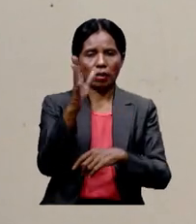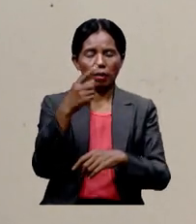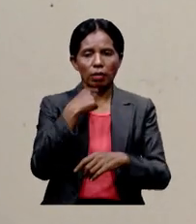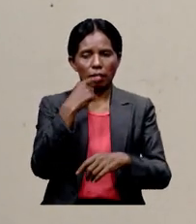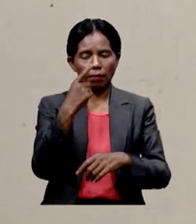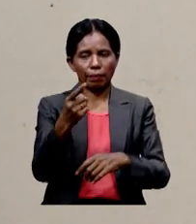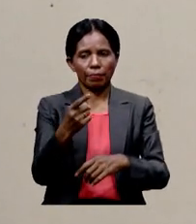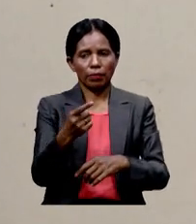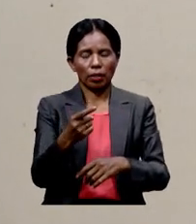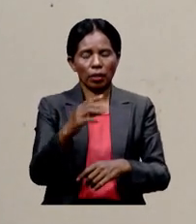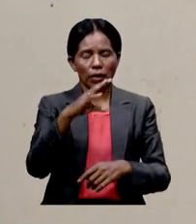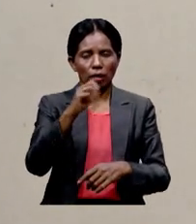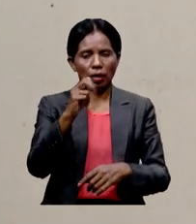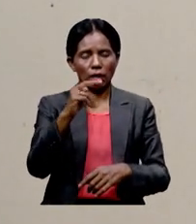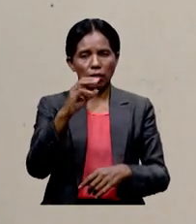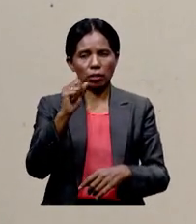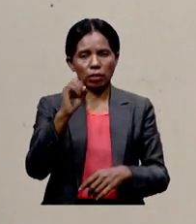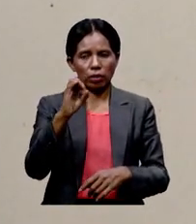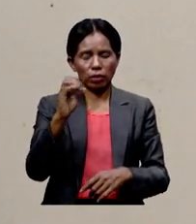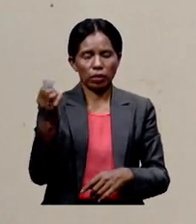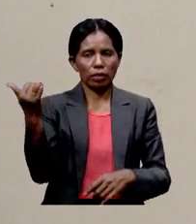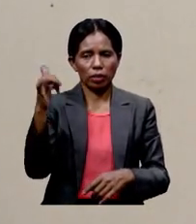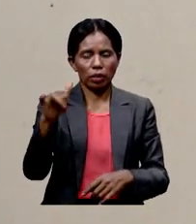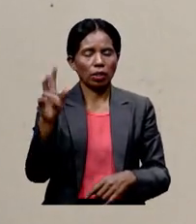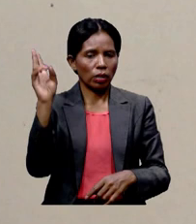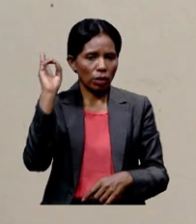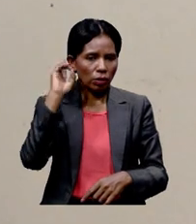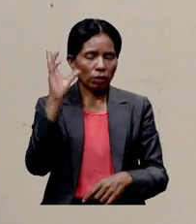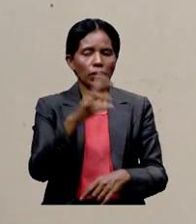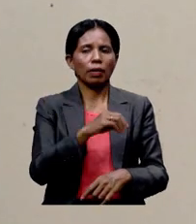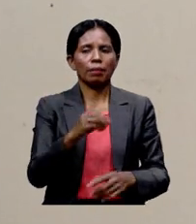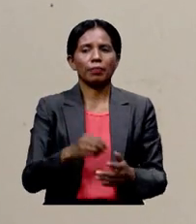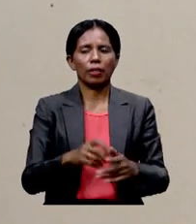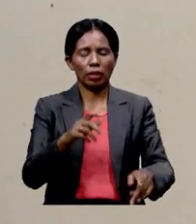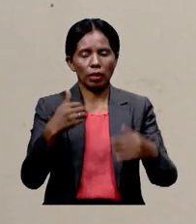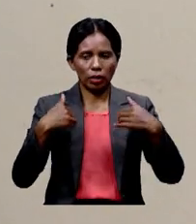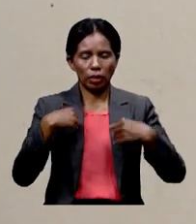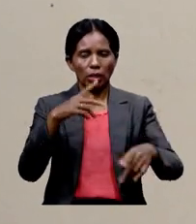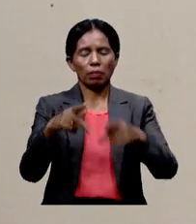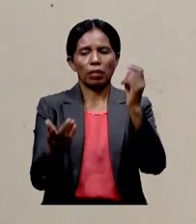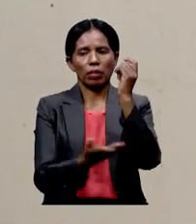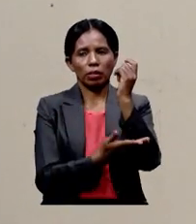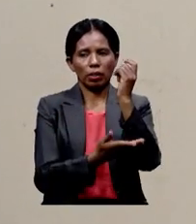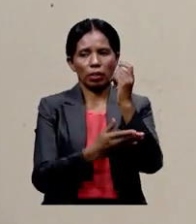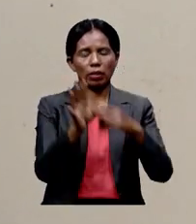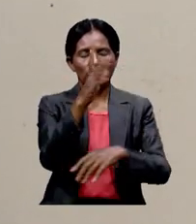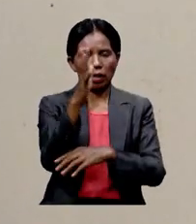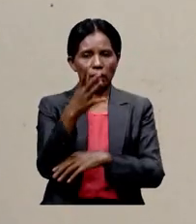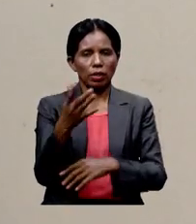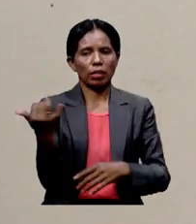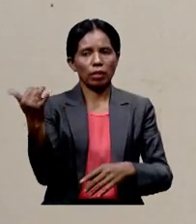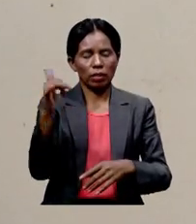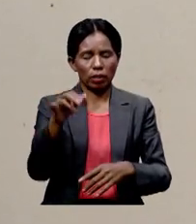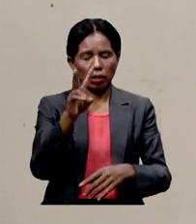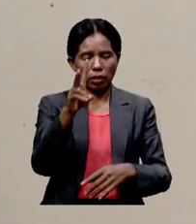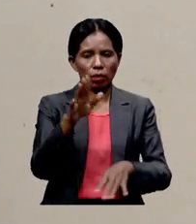lebih onara kansu martis Agustinus sirnain rasit rona katak ya eba balut tesi ai kita antar sirnain